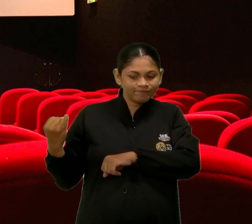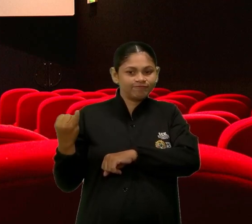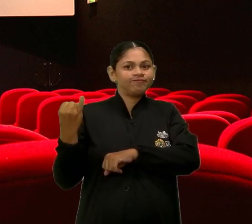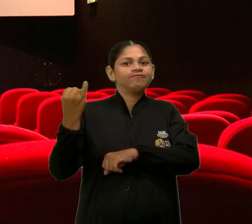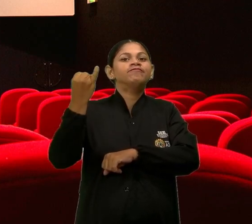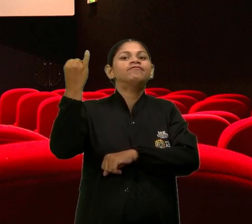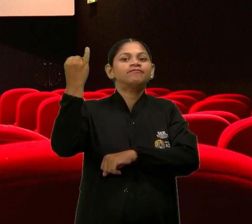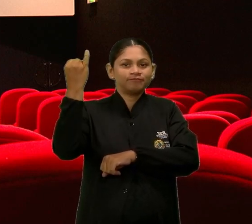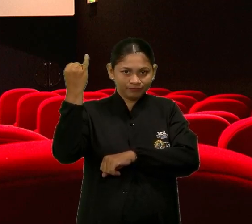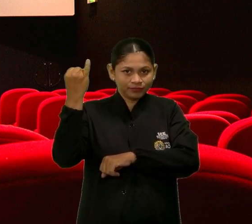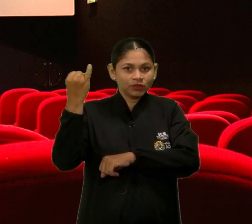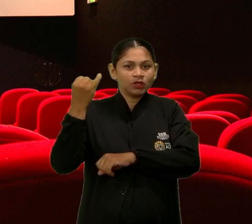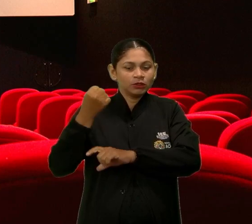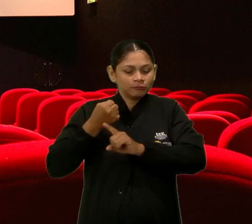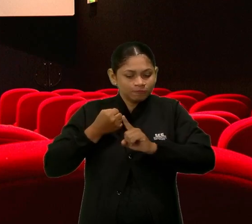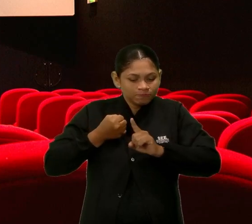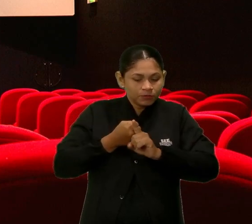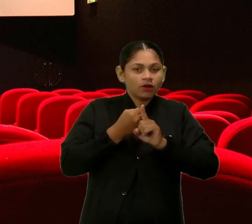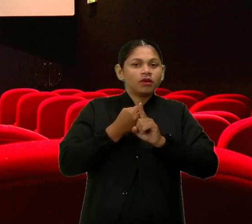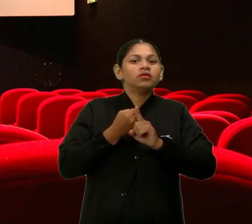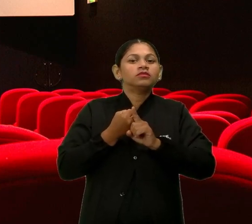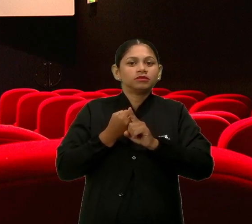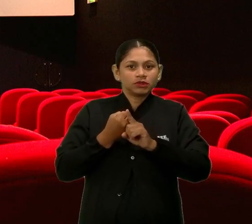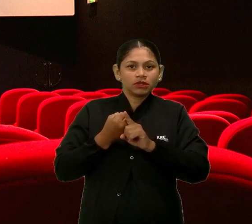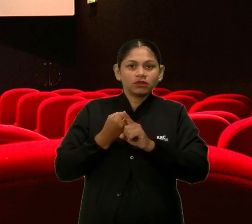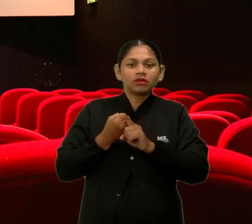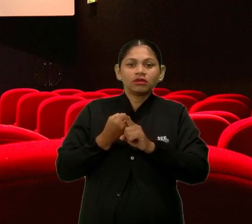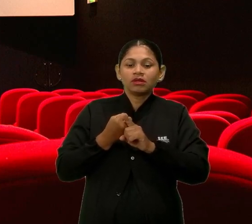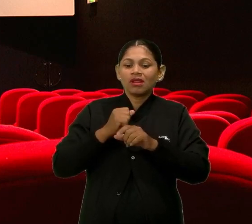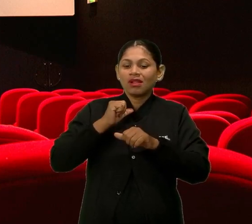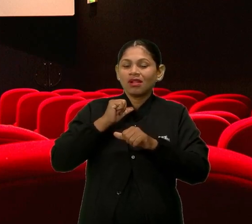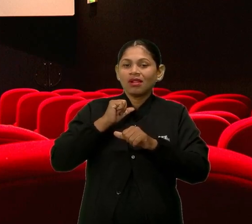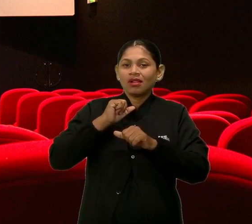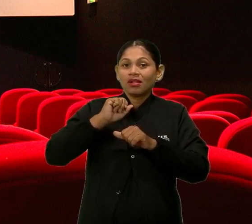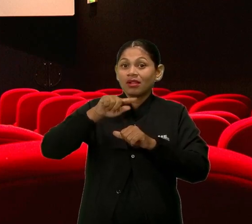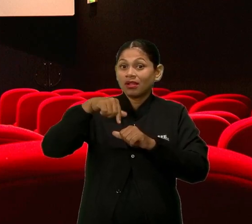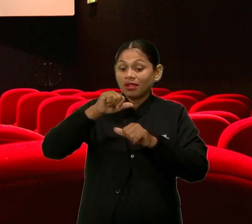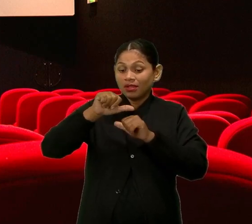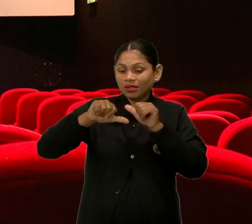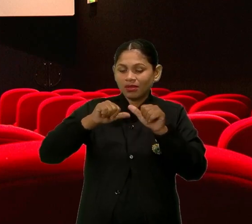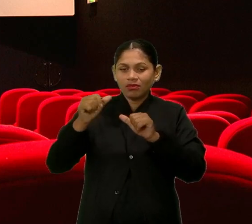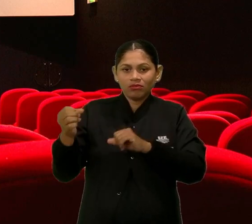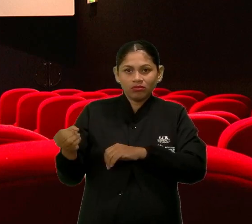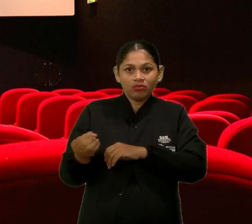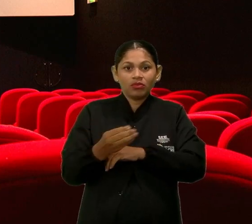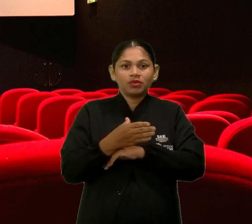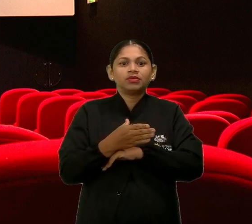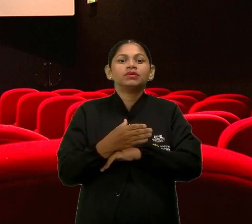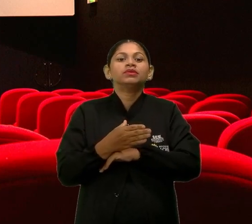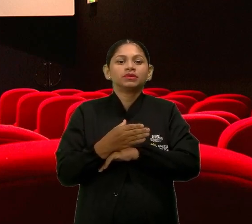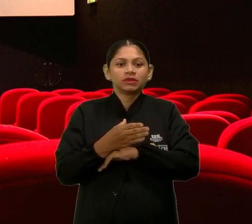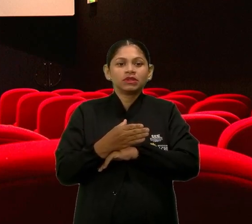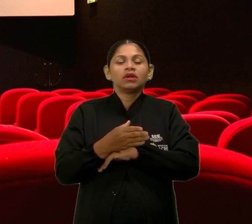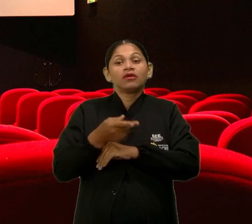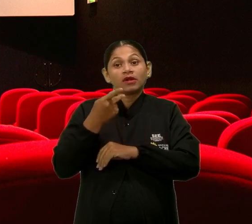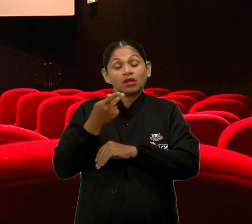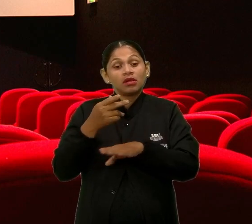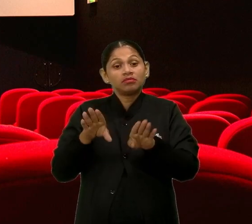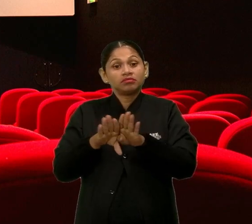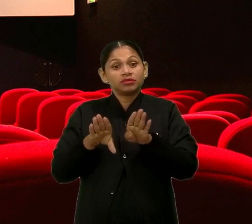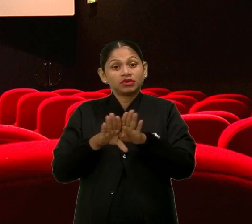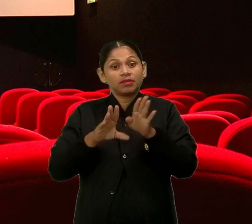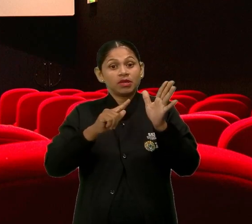partir do momento em que chegou a inovação tecnológica e os sons às produções. Nós falamos também